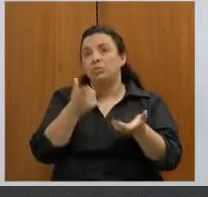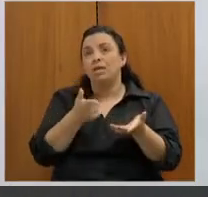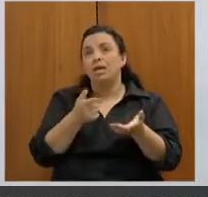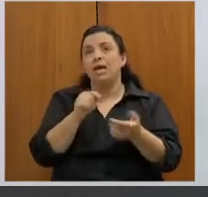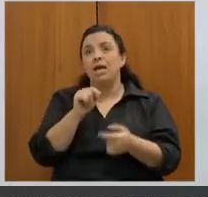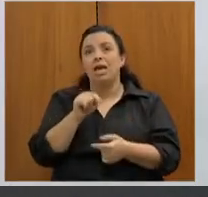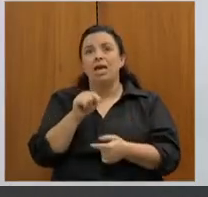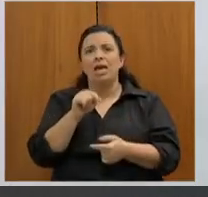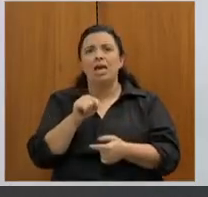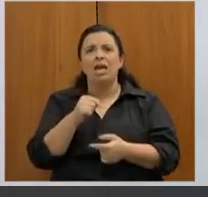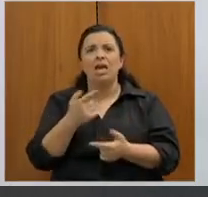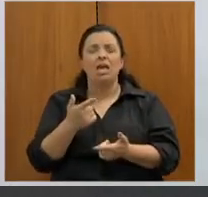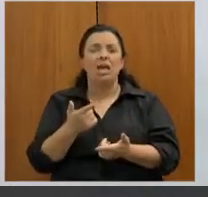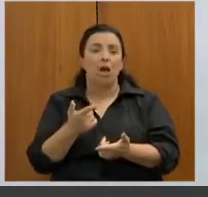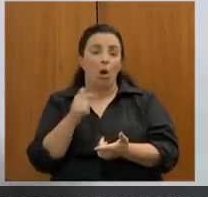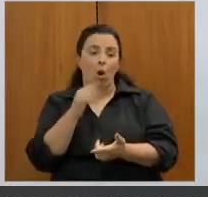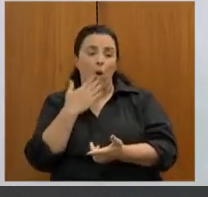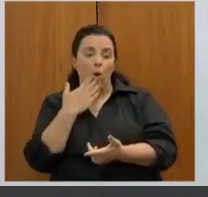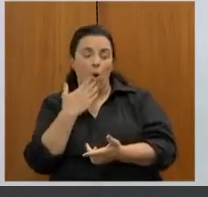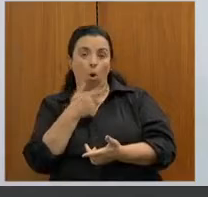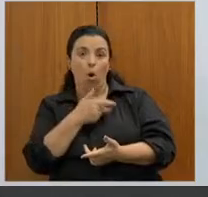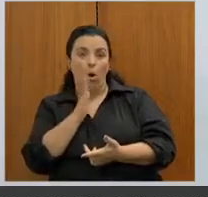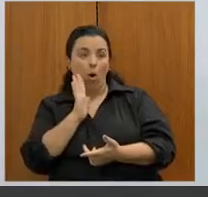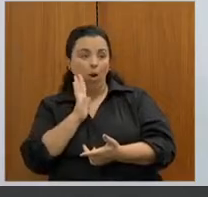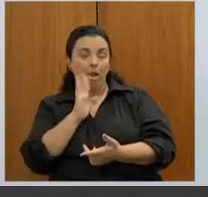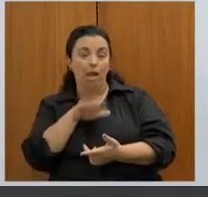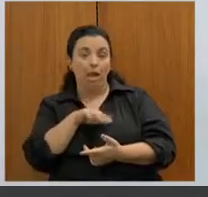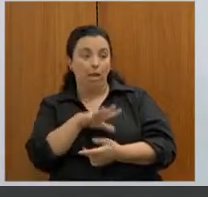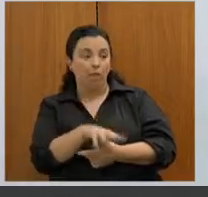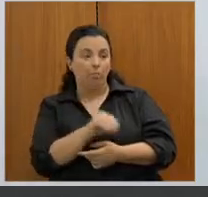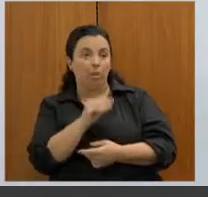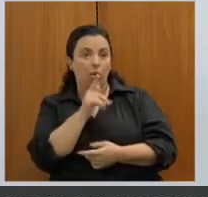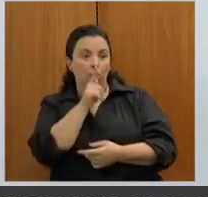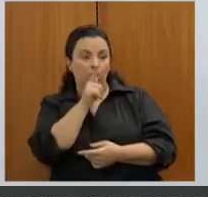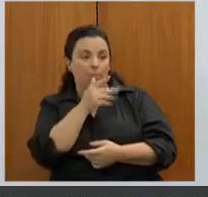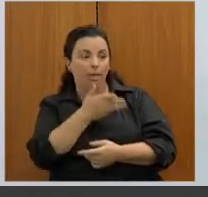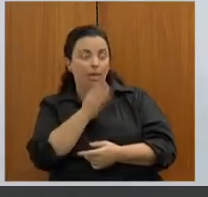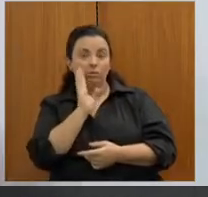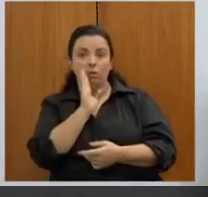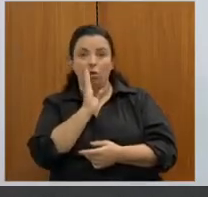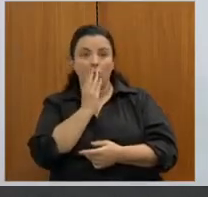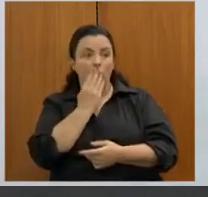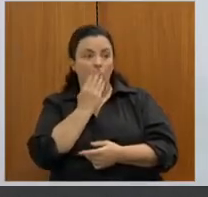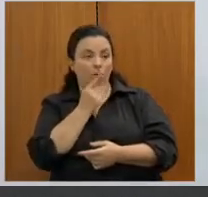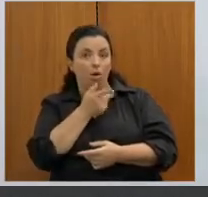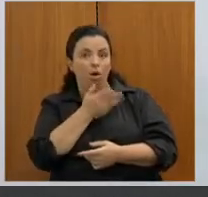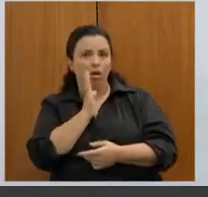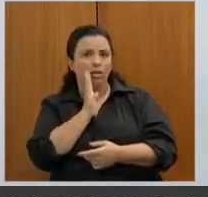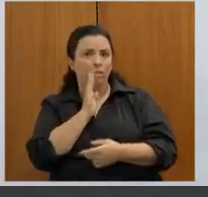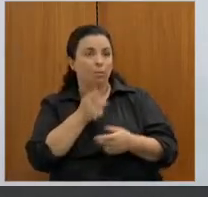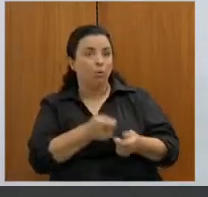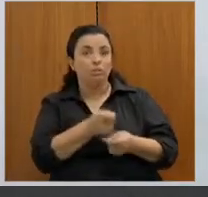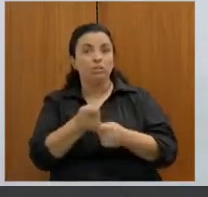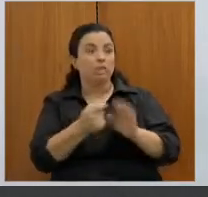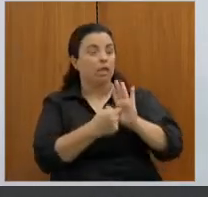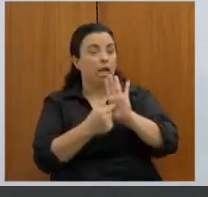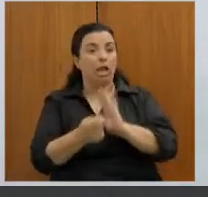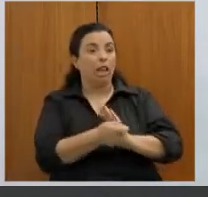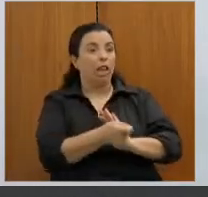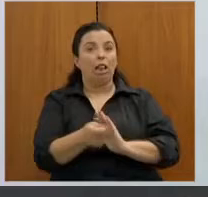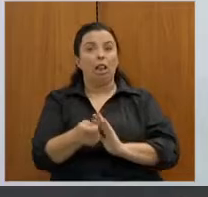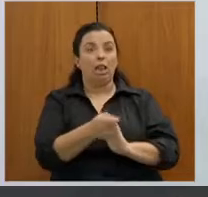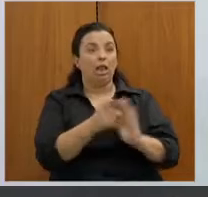né nossa olha aí ele ele pegou o seu órgão sexual Ele Está apresentando essa órgão sexual